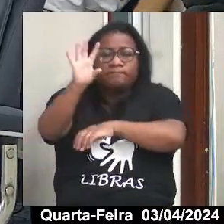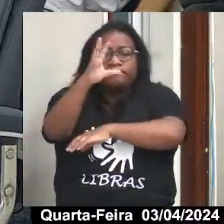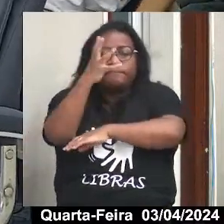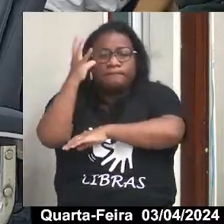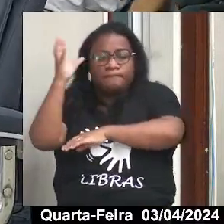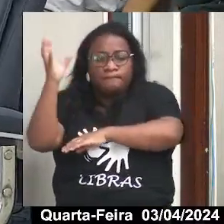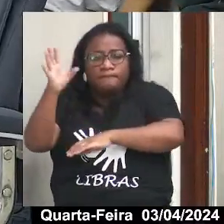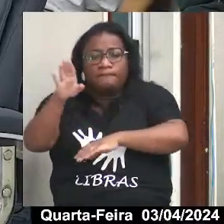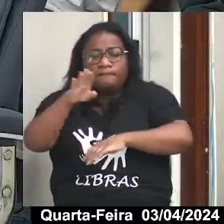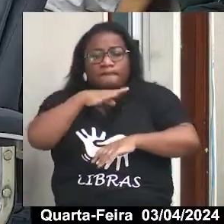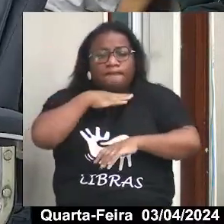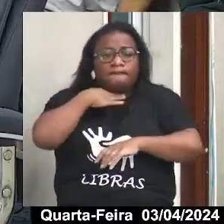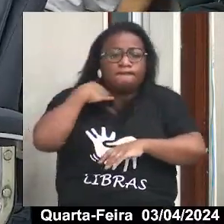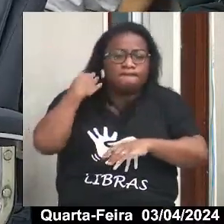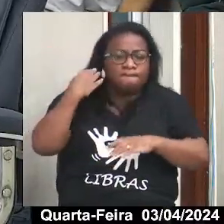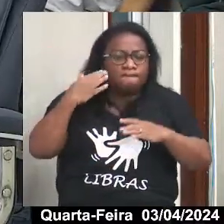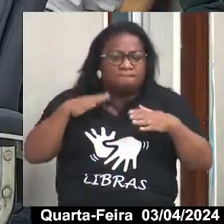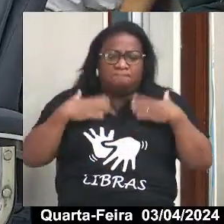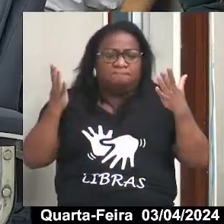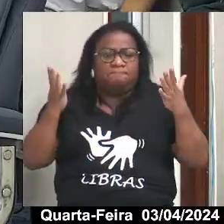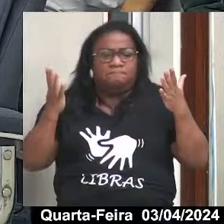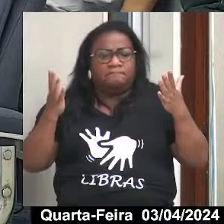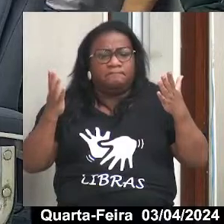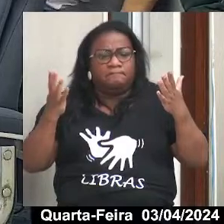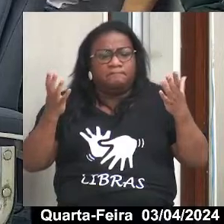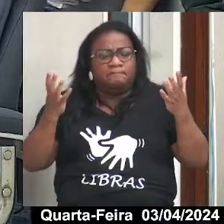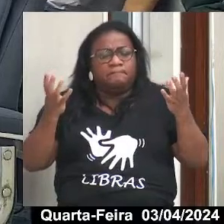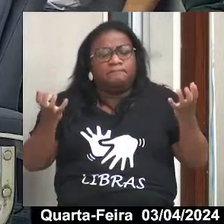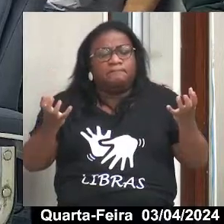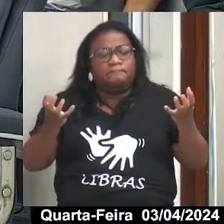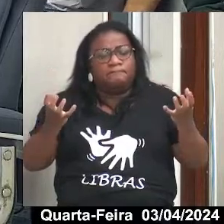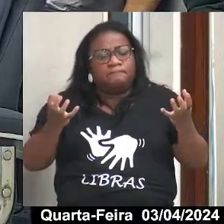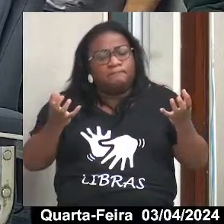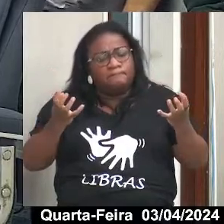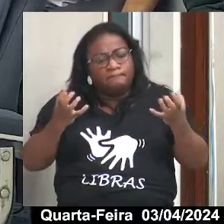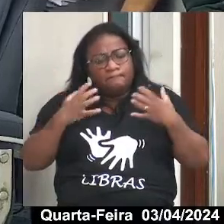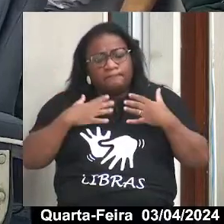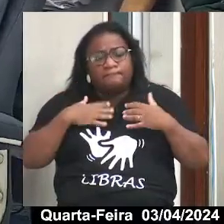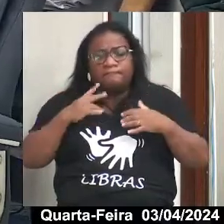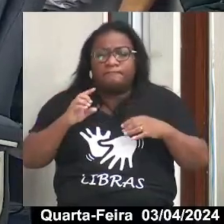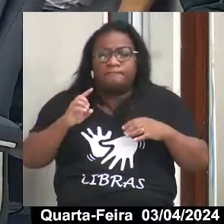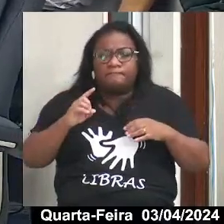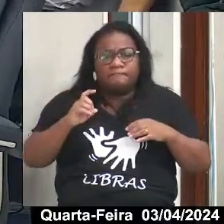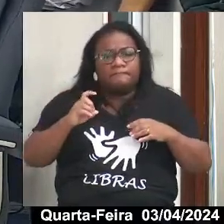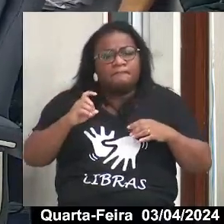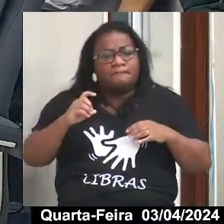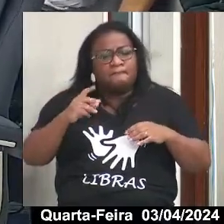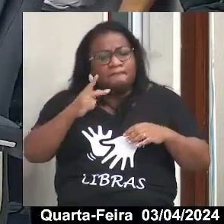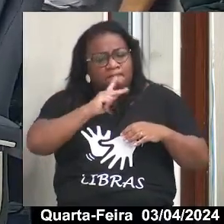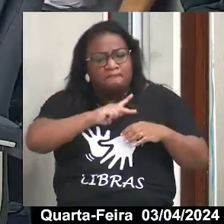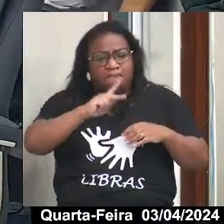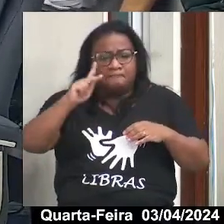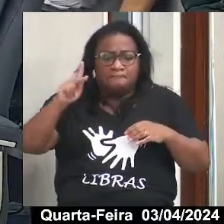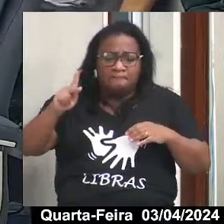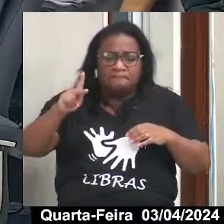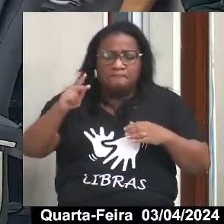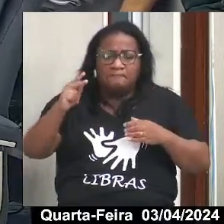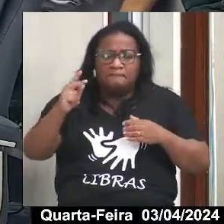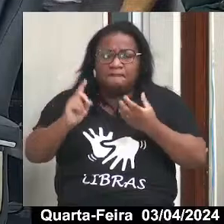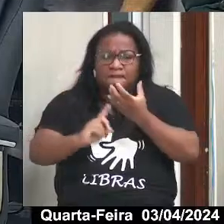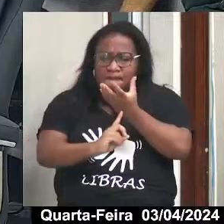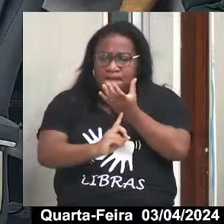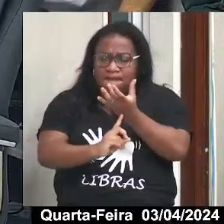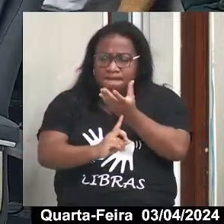ambientalista, ela veio a falecer repentinamente. Eu tenho a honra dela ter sido mestre e doutora em